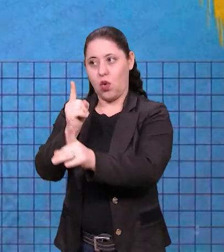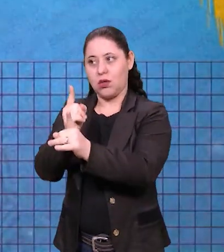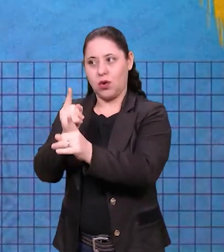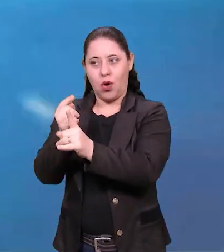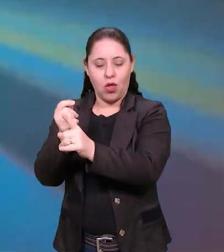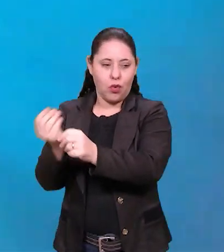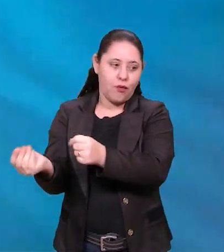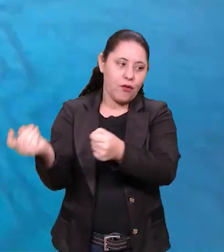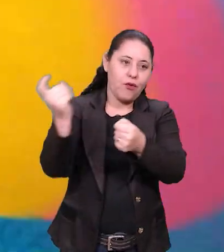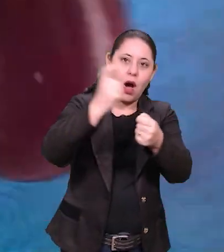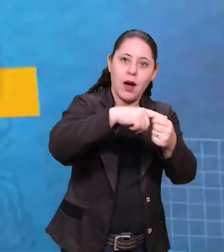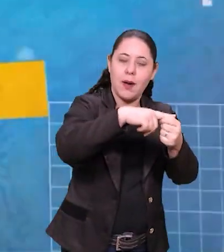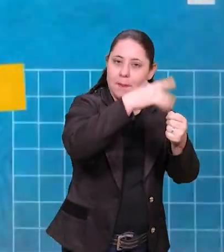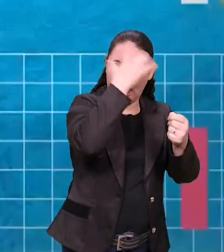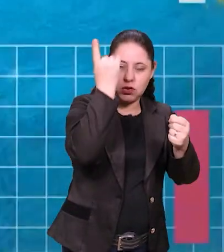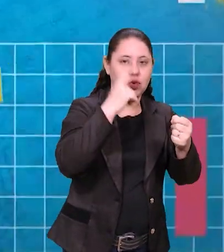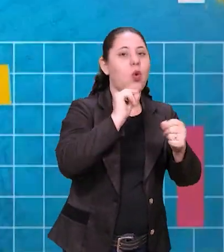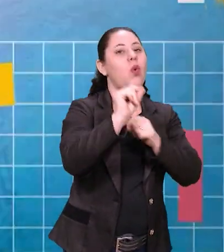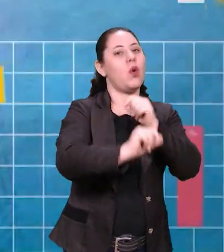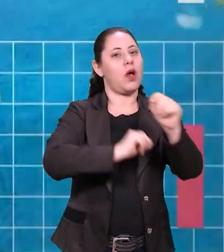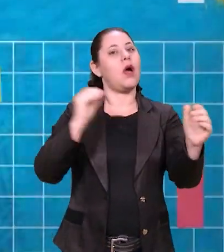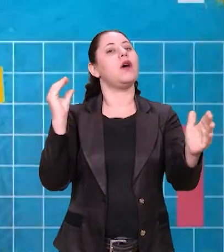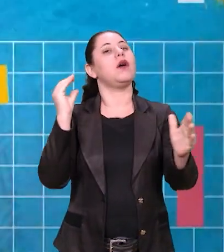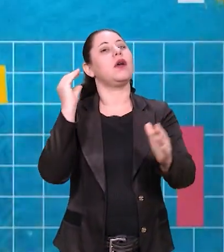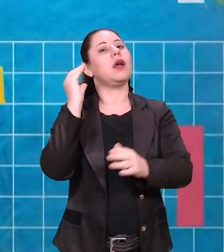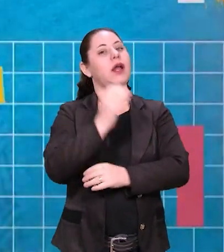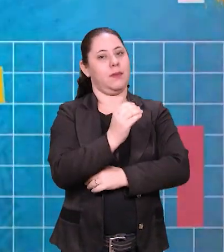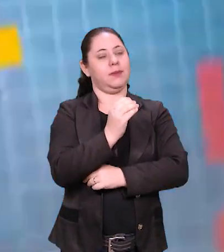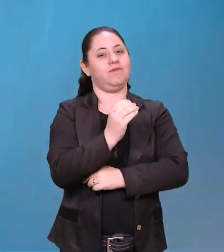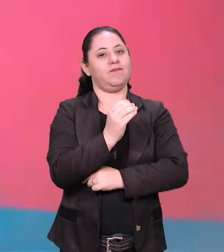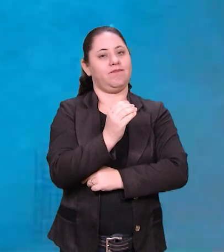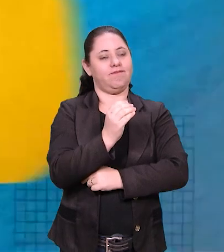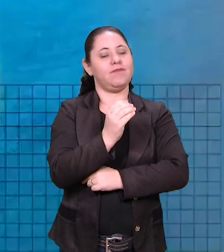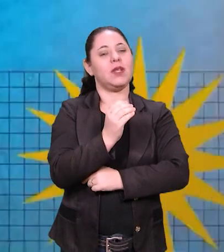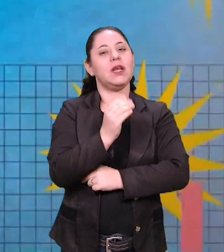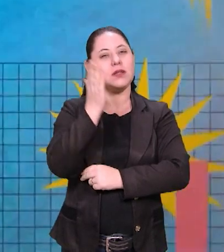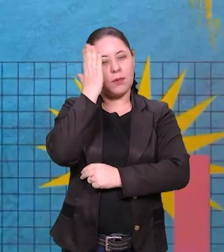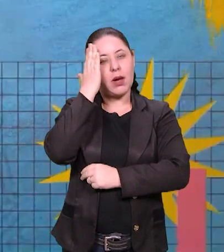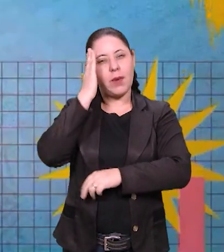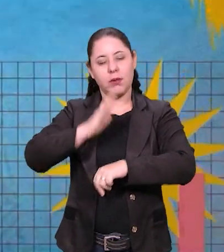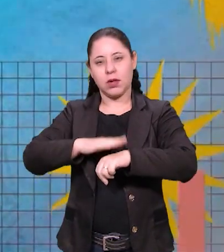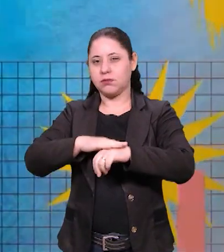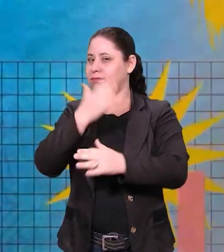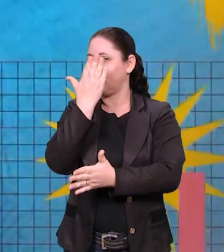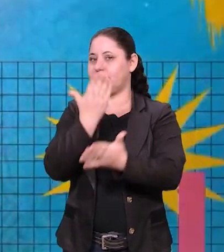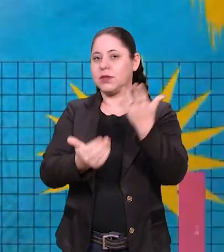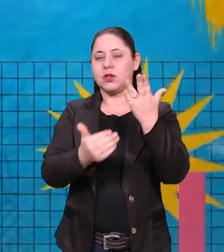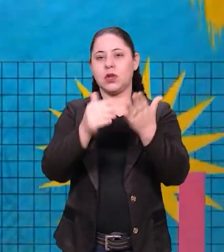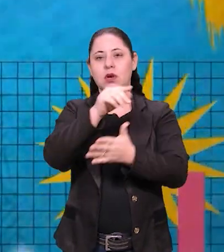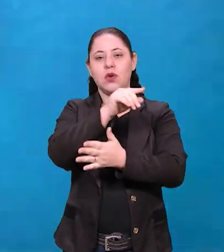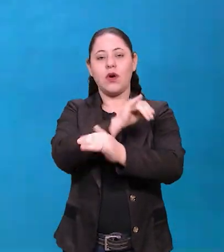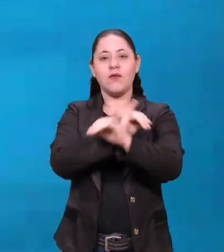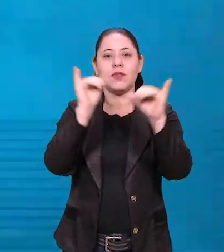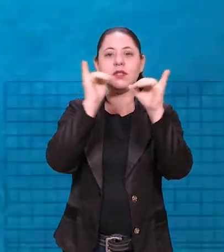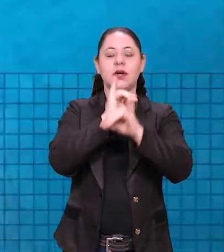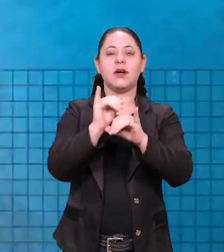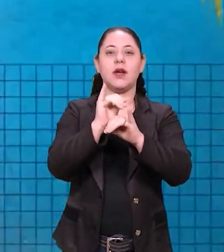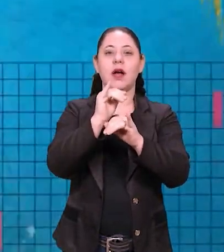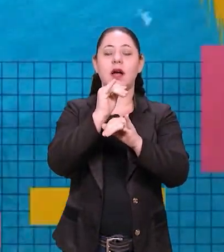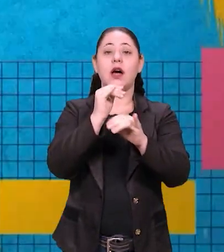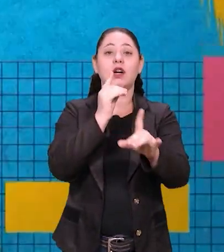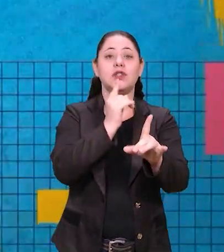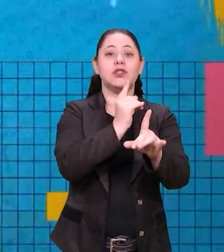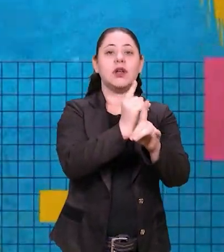bem pode significar crime de apropriação indevida de objeto alheio. Quer saber mais? Não perca o documentário Achados